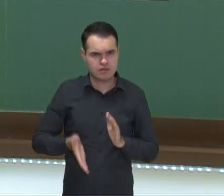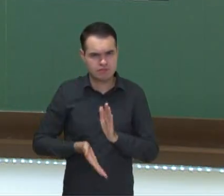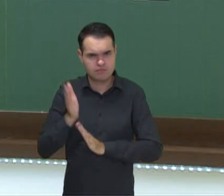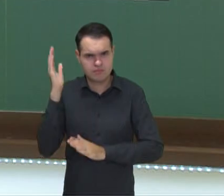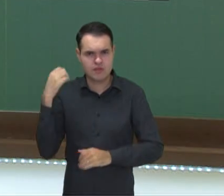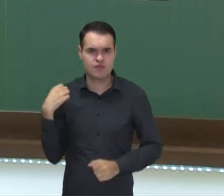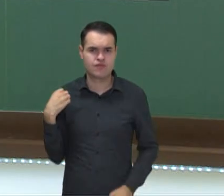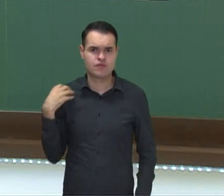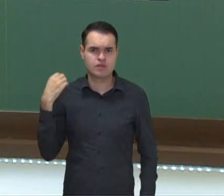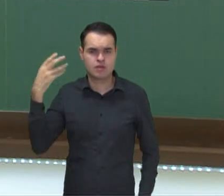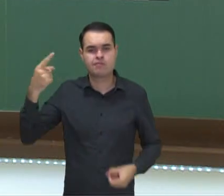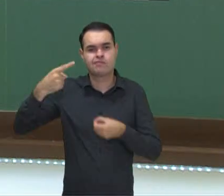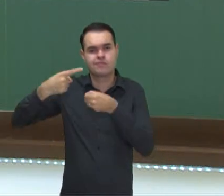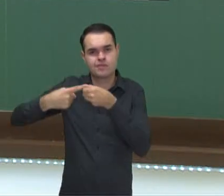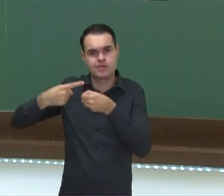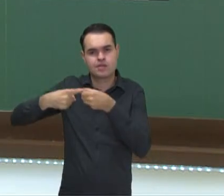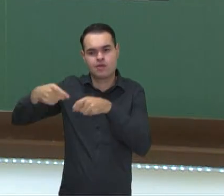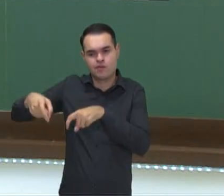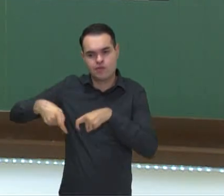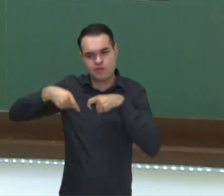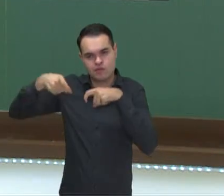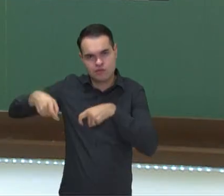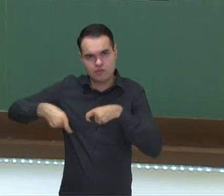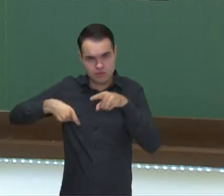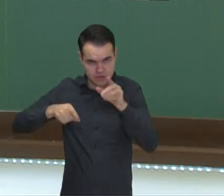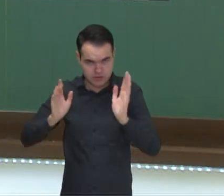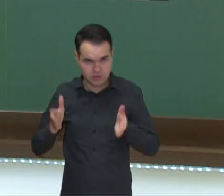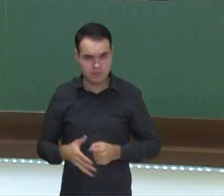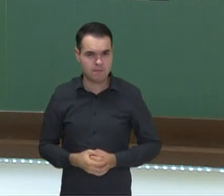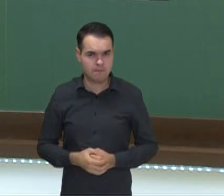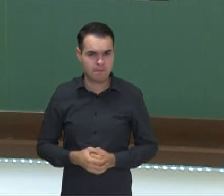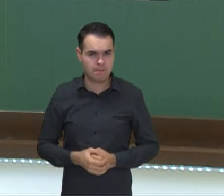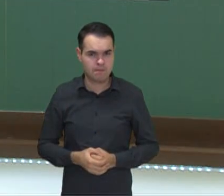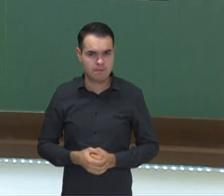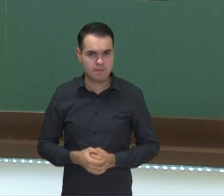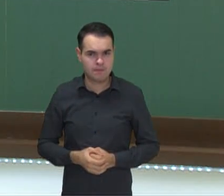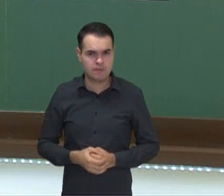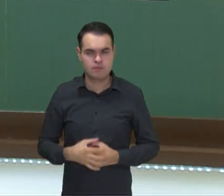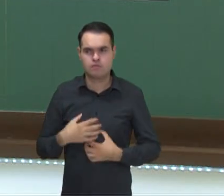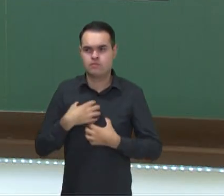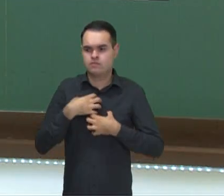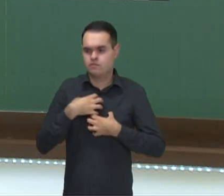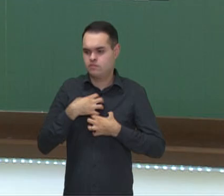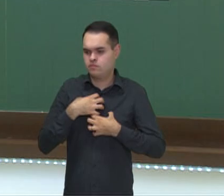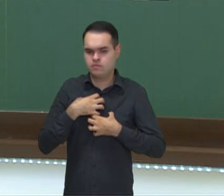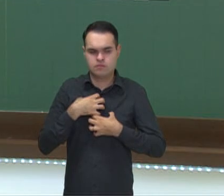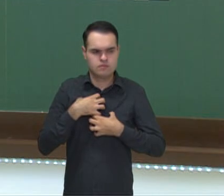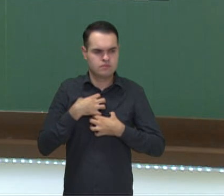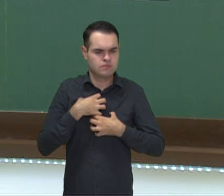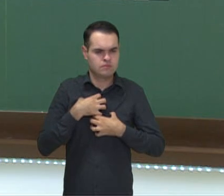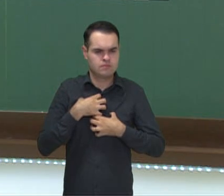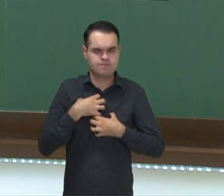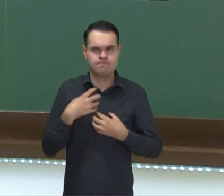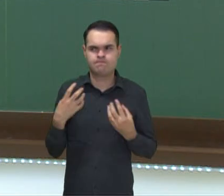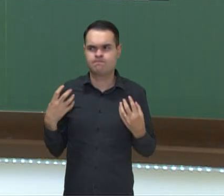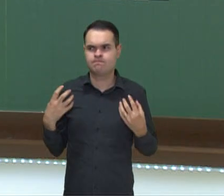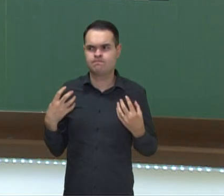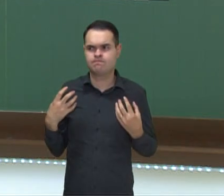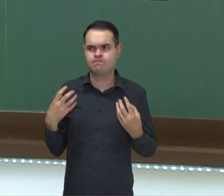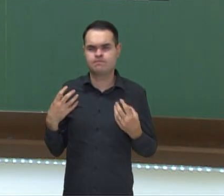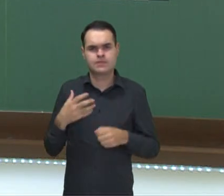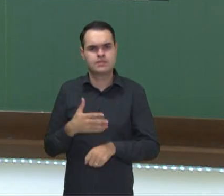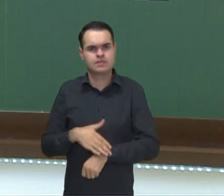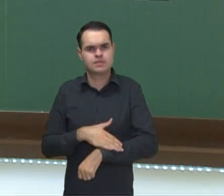viajar para uma cidade rural, para uma área rural, e teve a impressão ou a sensação